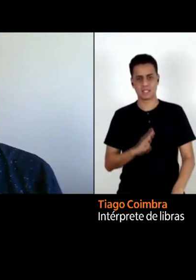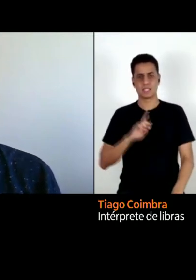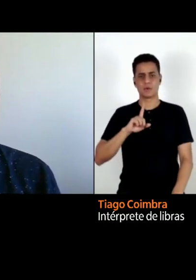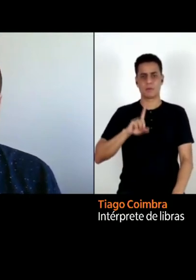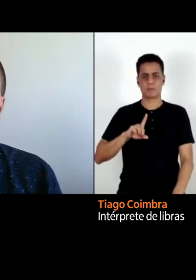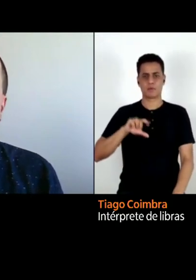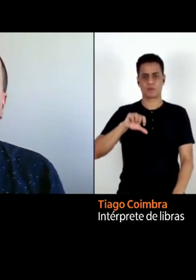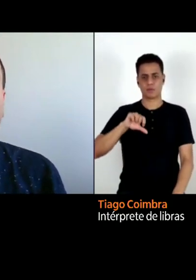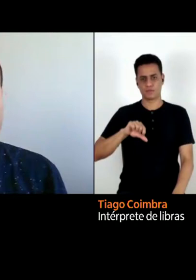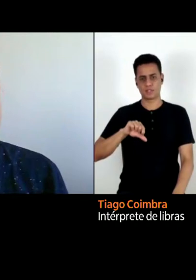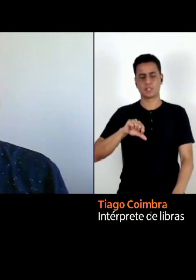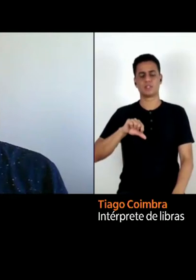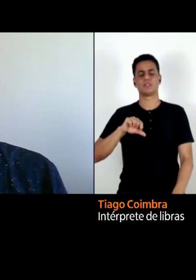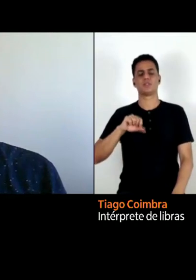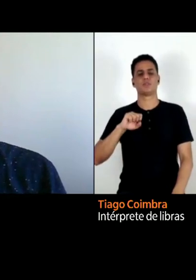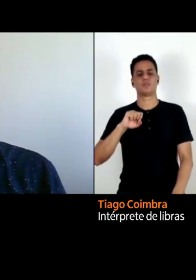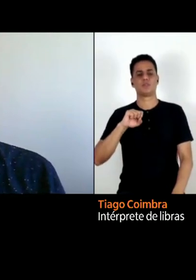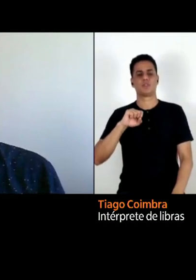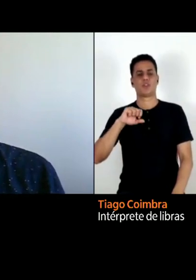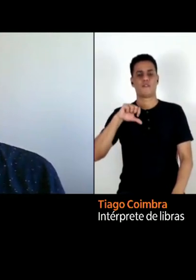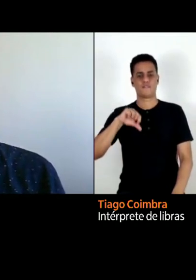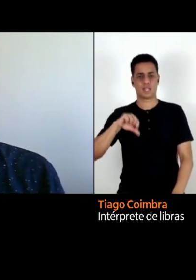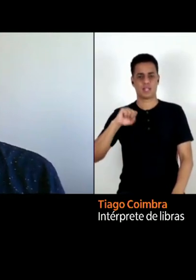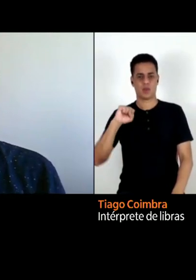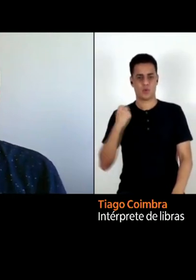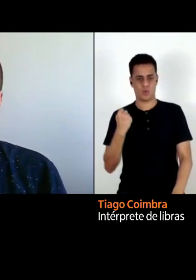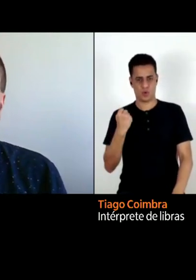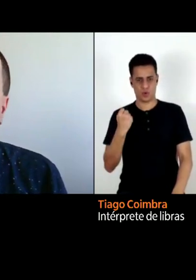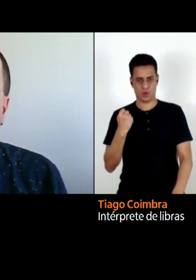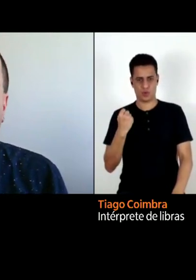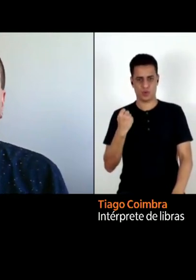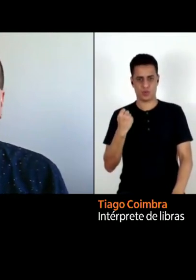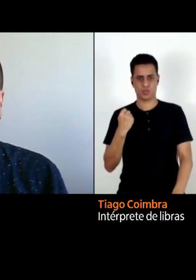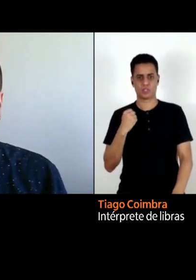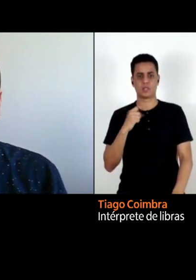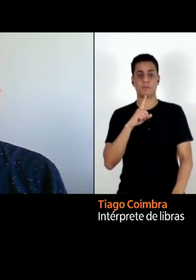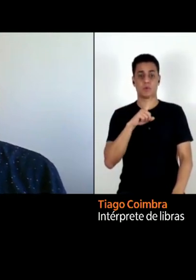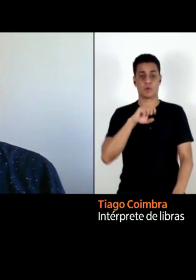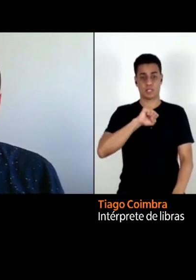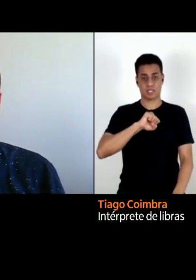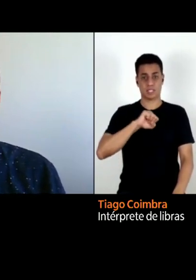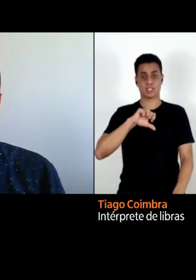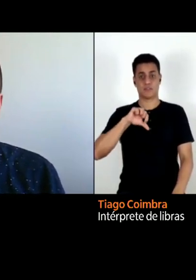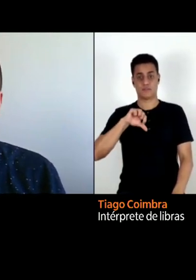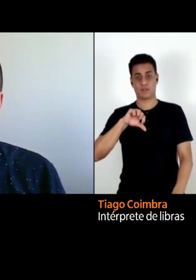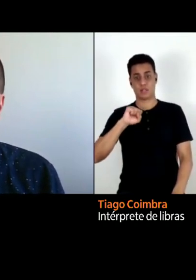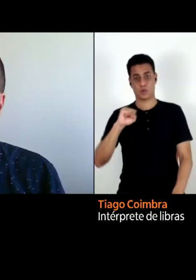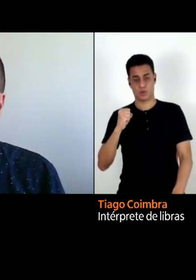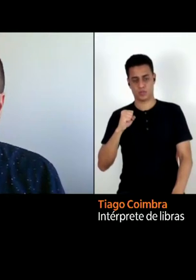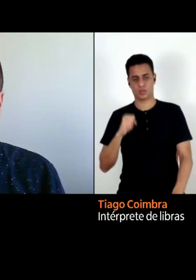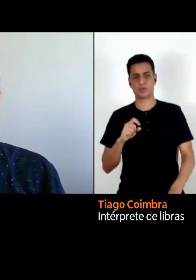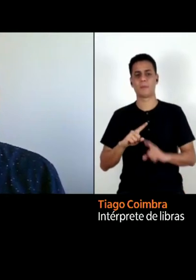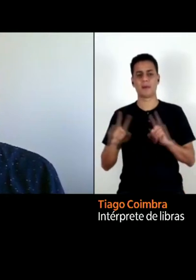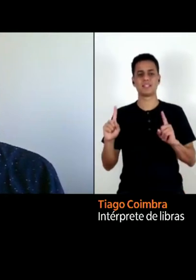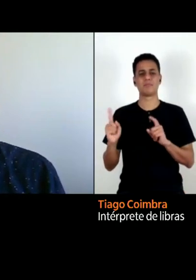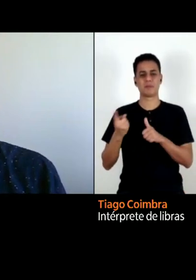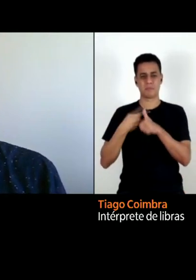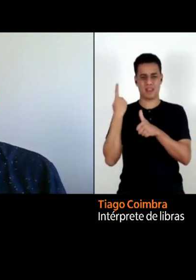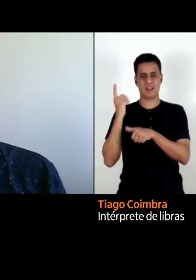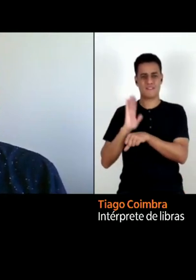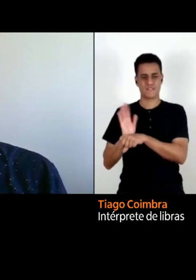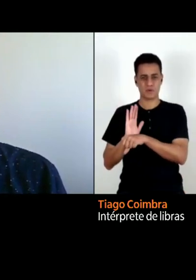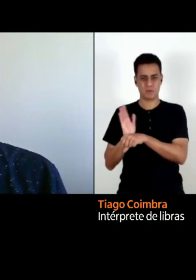1898. Mas essa primeira filmagem, de 19 de junho de